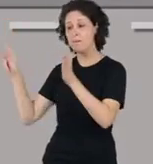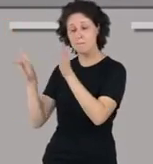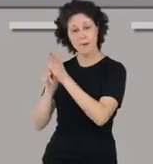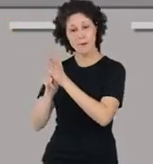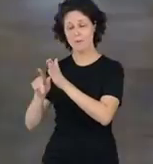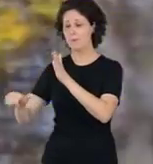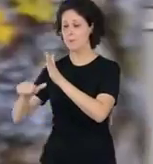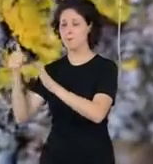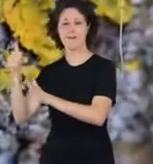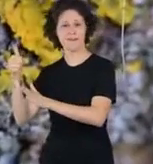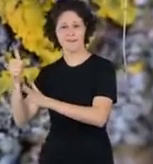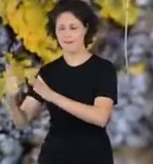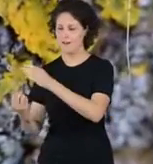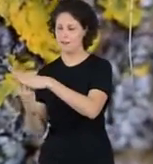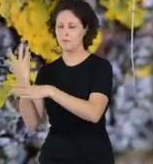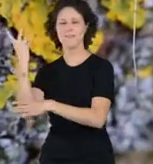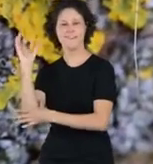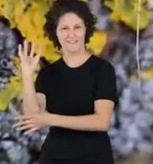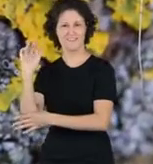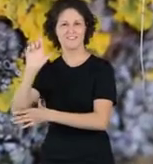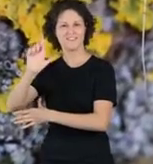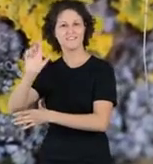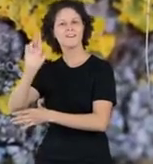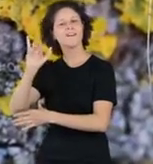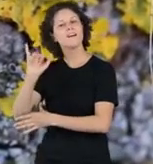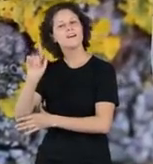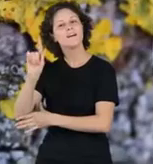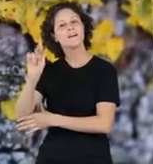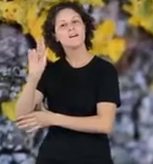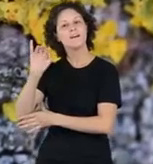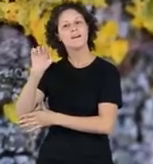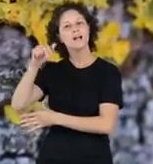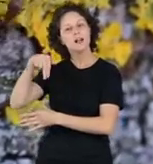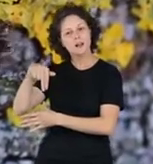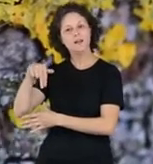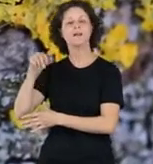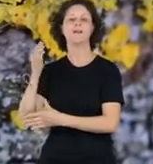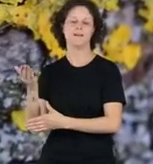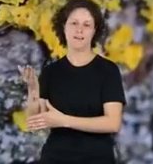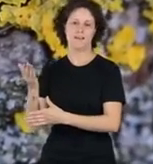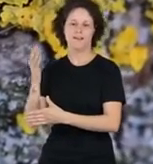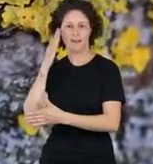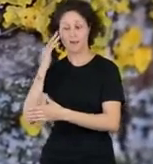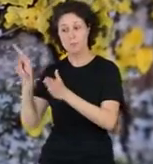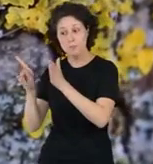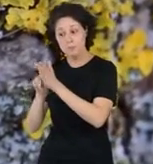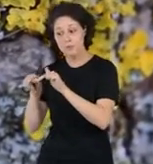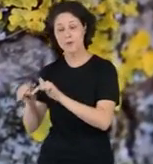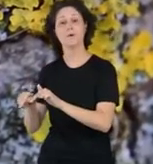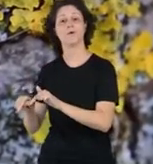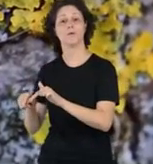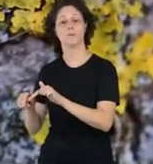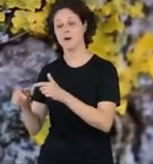ambiente sem vegetação. Líquens, musgo, grama são as espécies pioneiras mais comuns que começam a crescer em